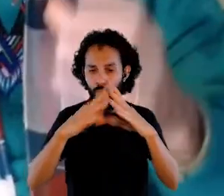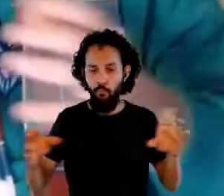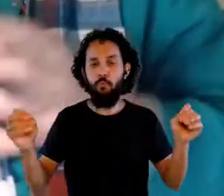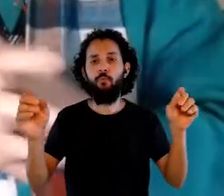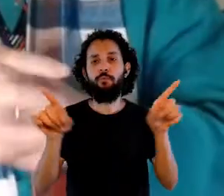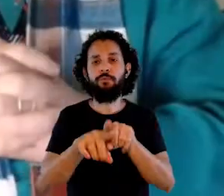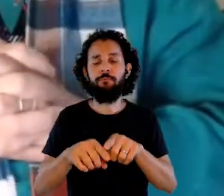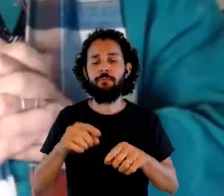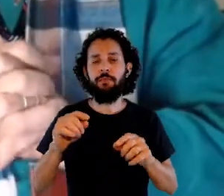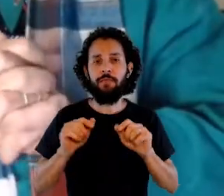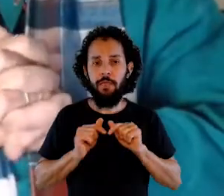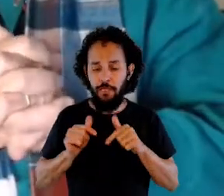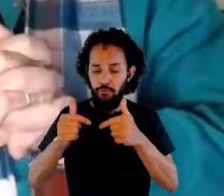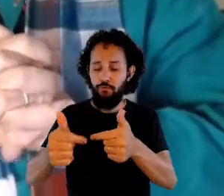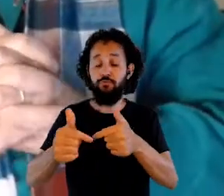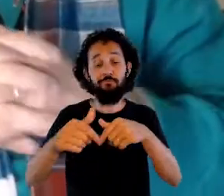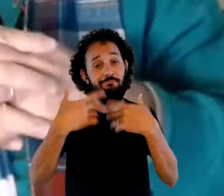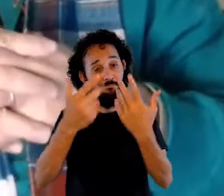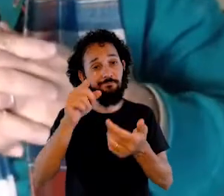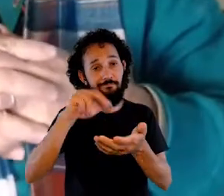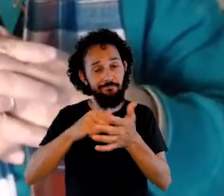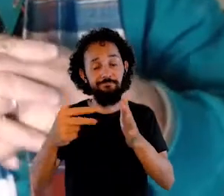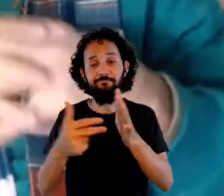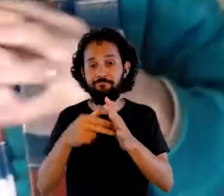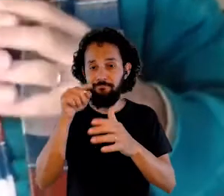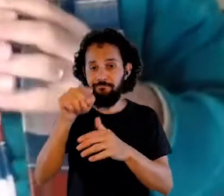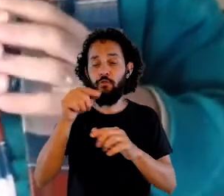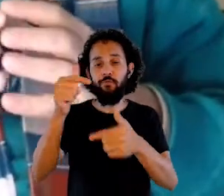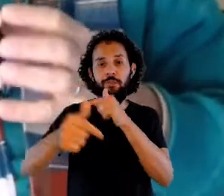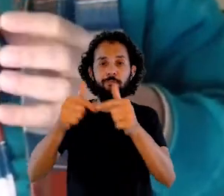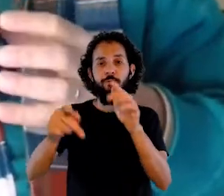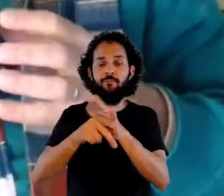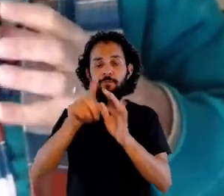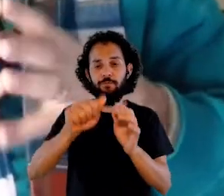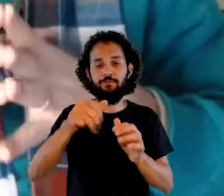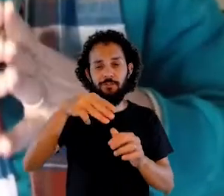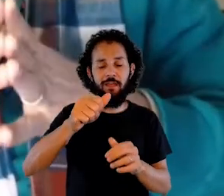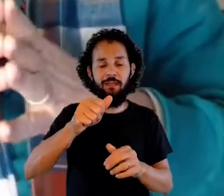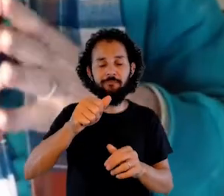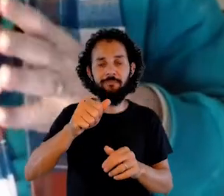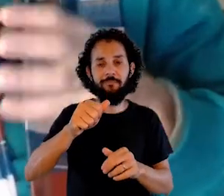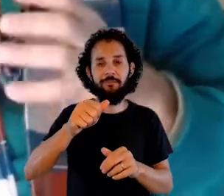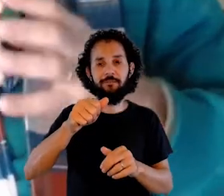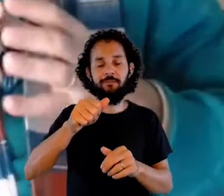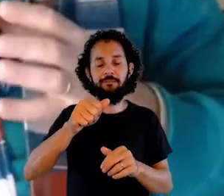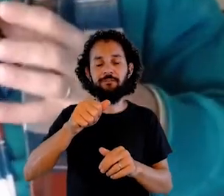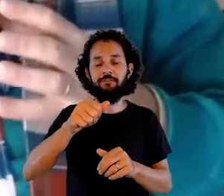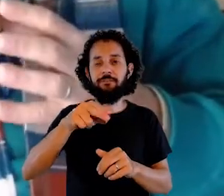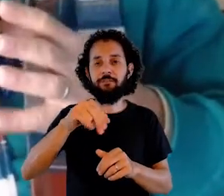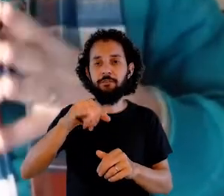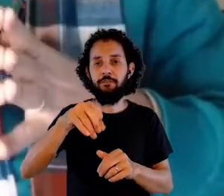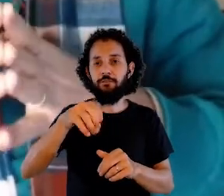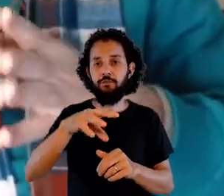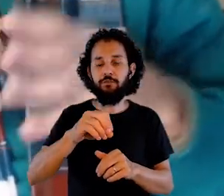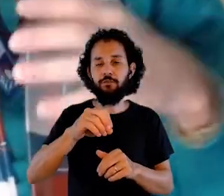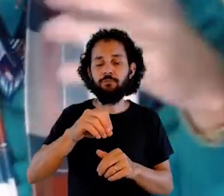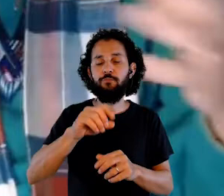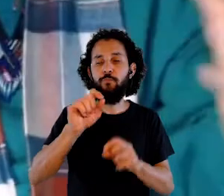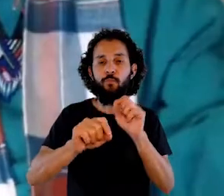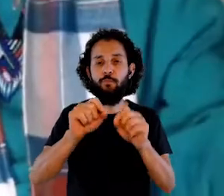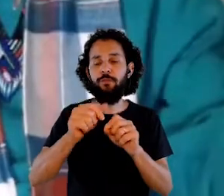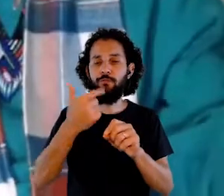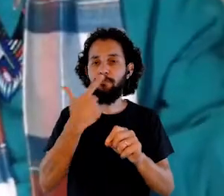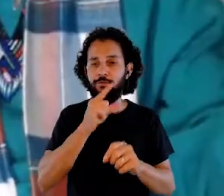esse é o trabalho que é feito no xamanismo, que é uma aventura da consciência, que conseguiu sobreviver a todas